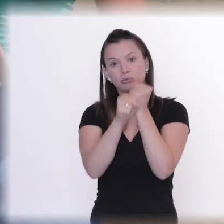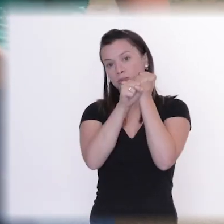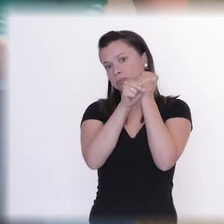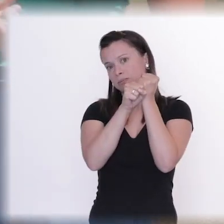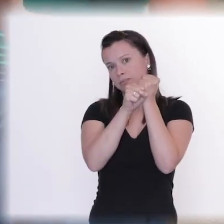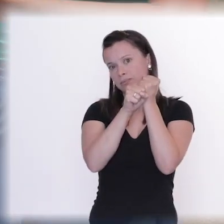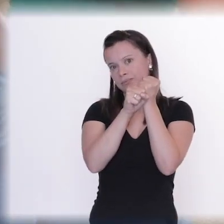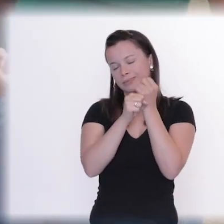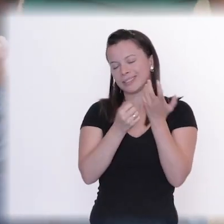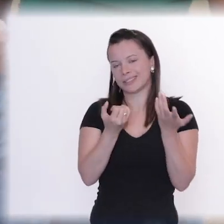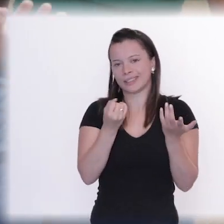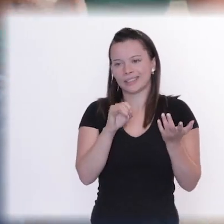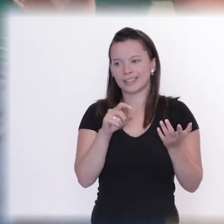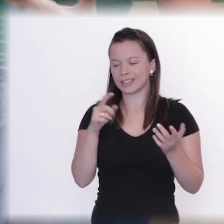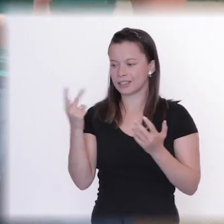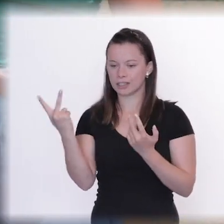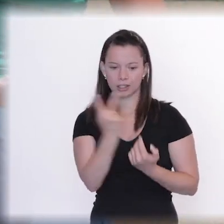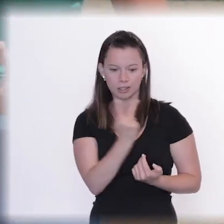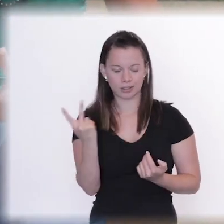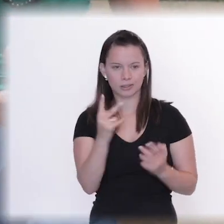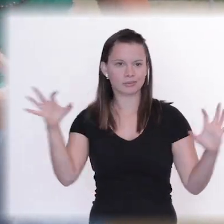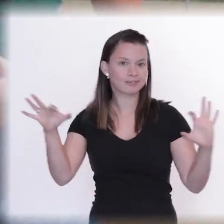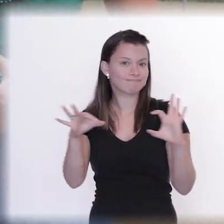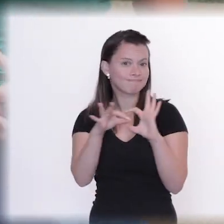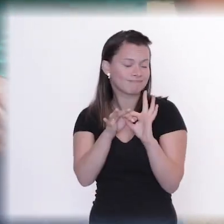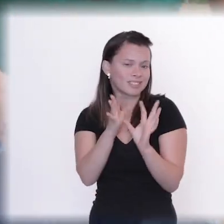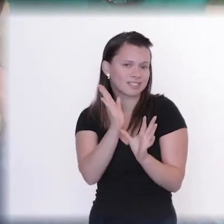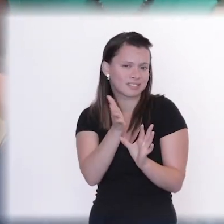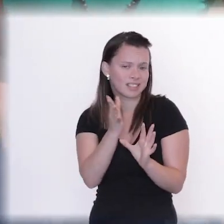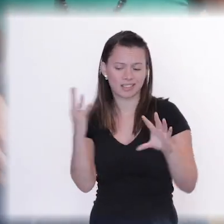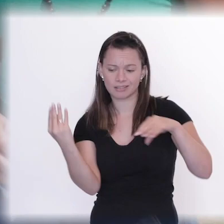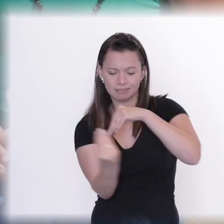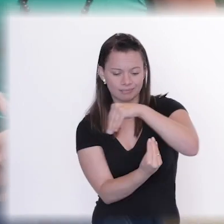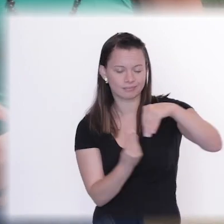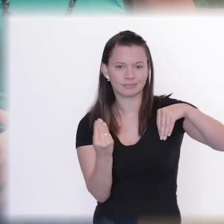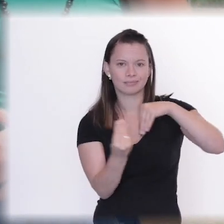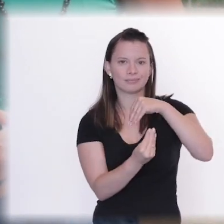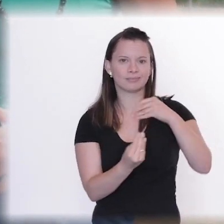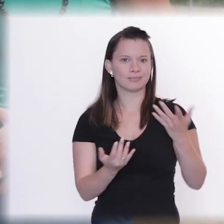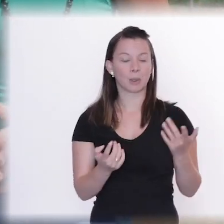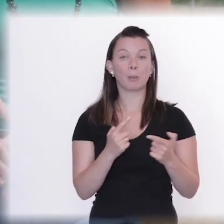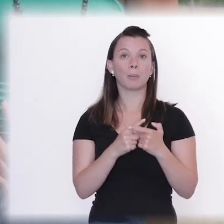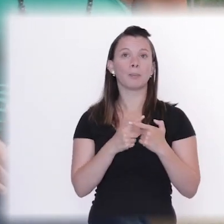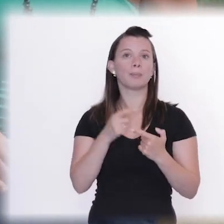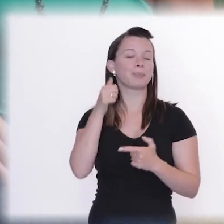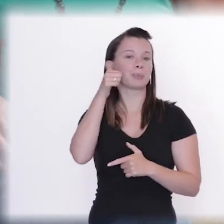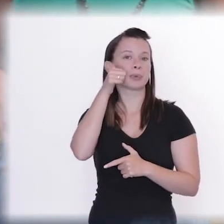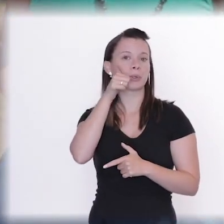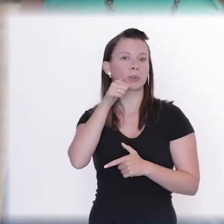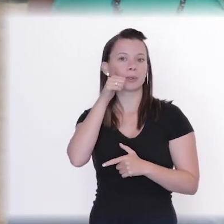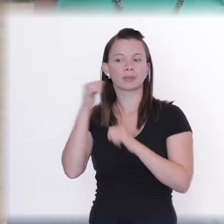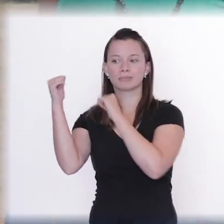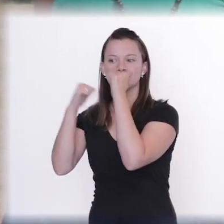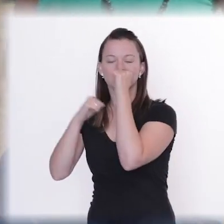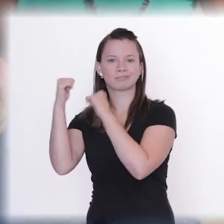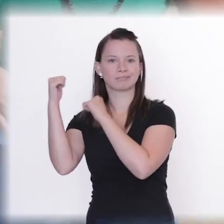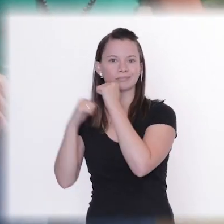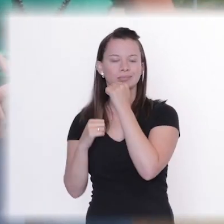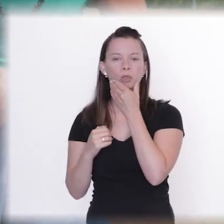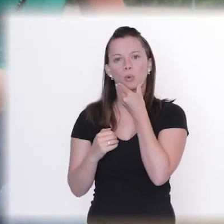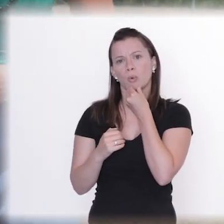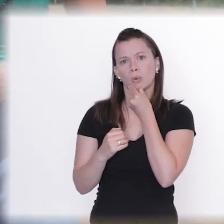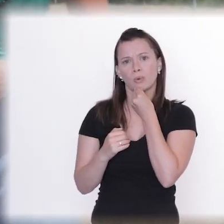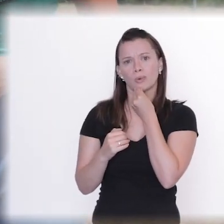não fossem profundamente ligadas e misturadas, né? Exato, porque a mulher, ela também estava no espaço da fábrica e o homem também